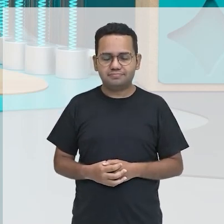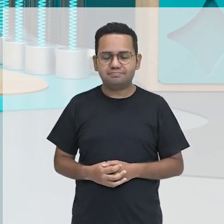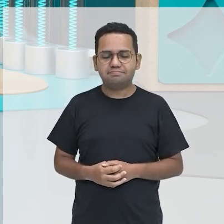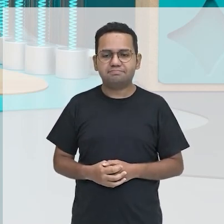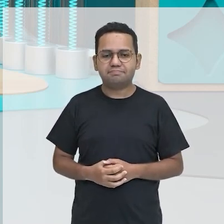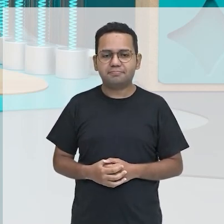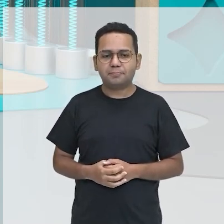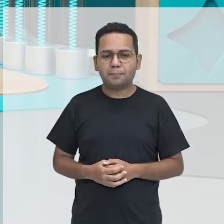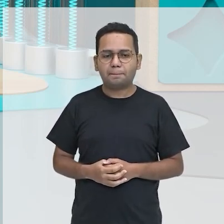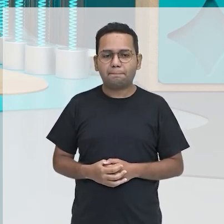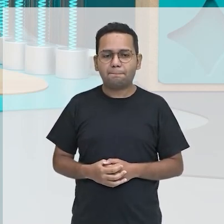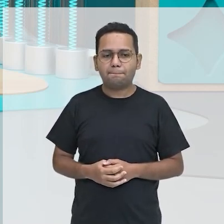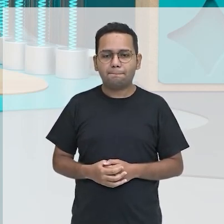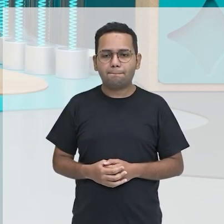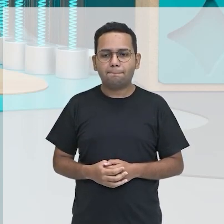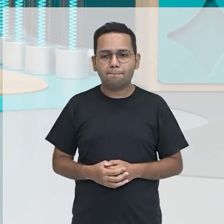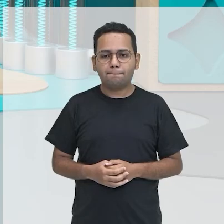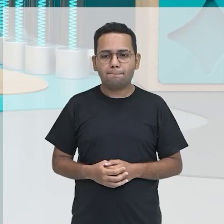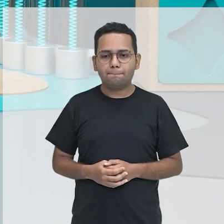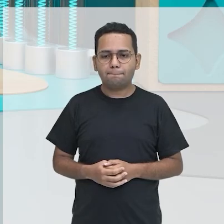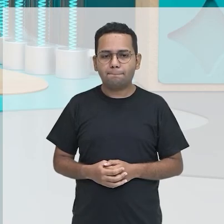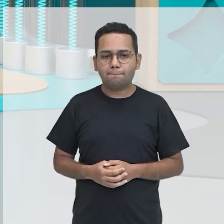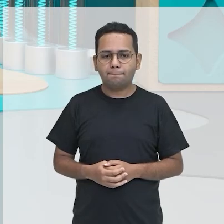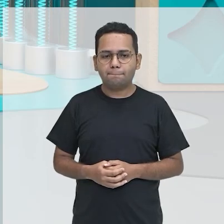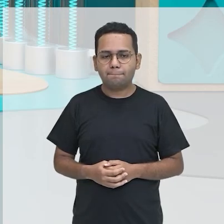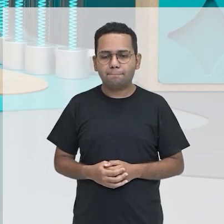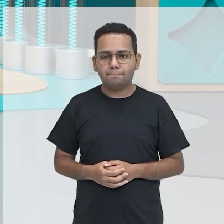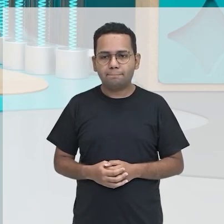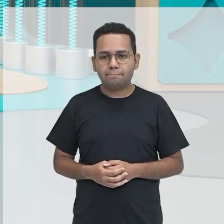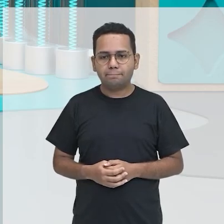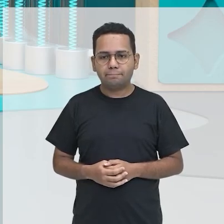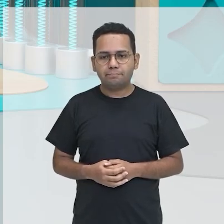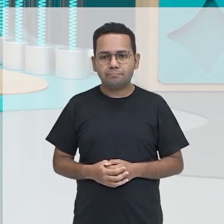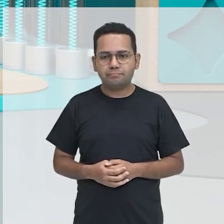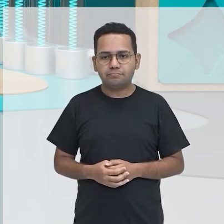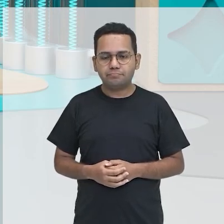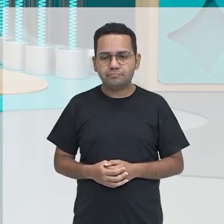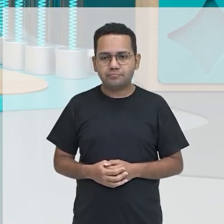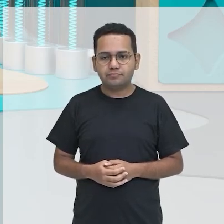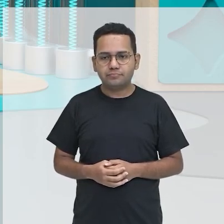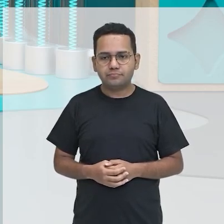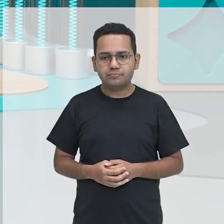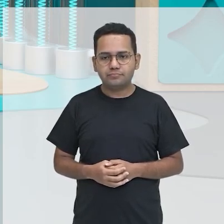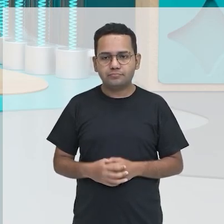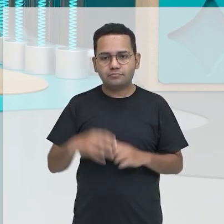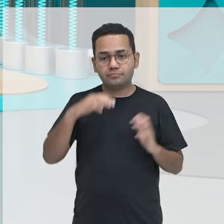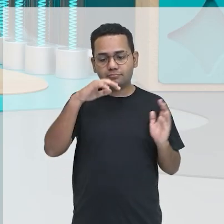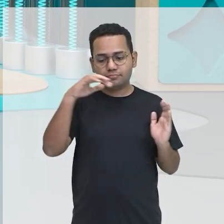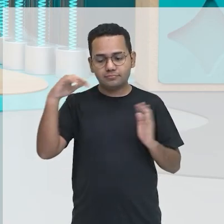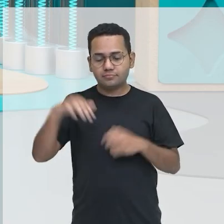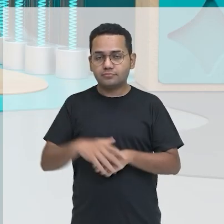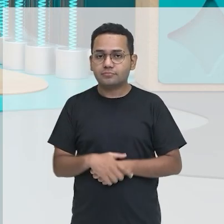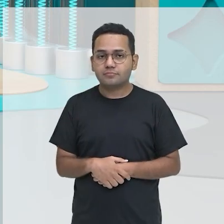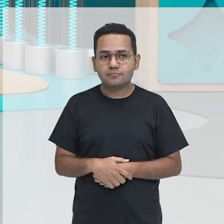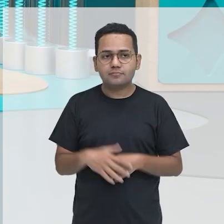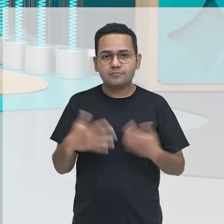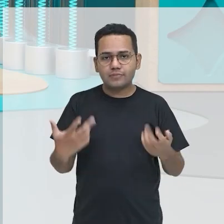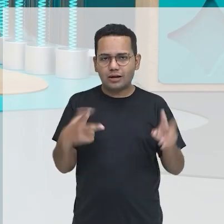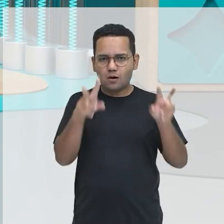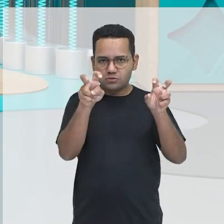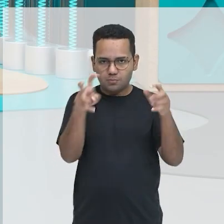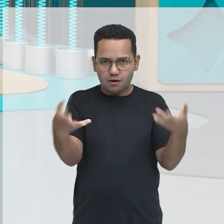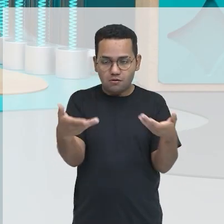de futuro. Então, quando eu quero colocar uma frase, uma oração, né, um enunciado qualquer no futuro, eu vou optar pelo